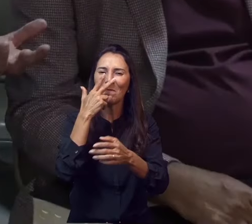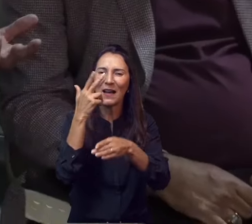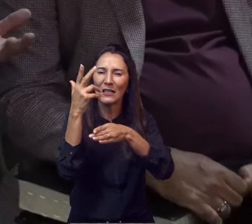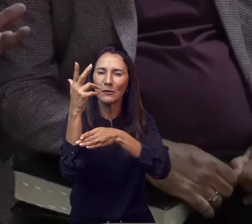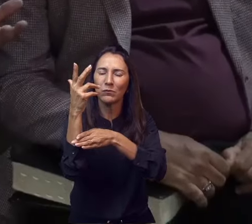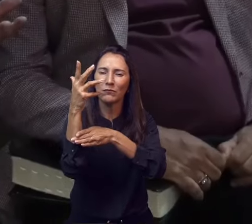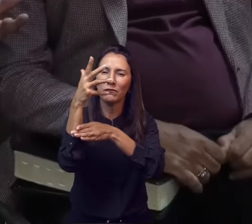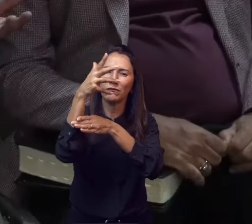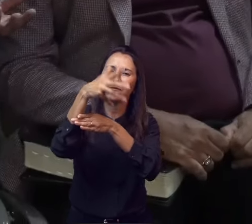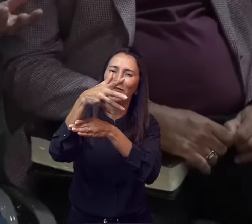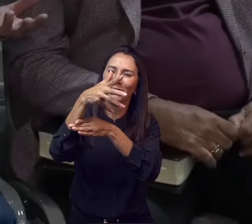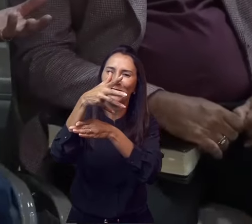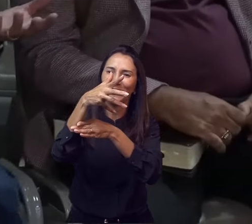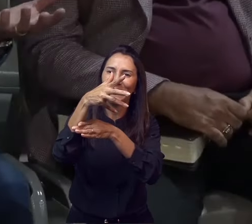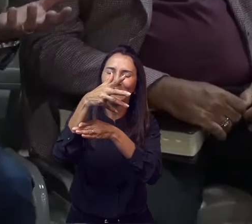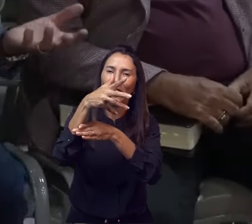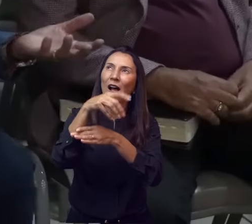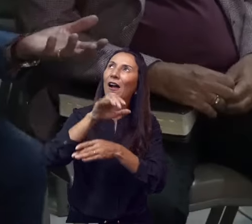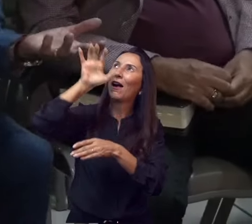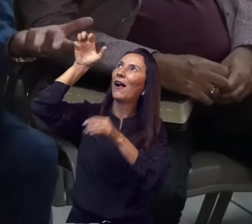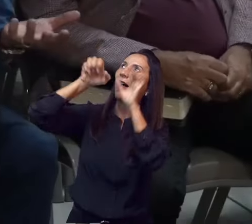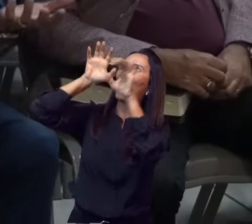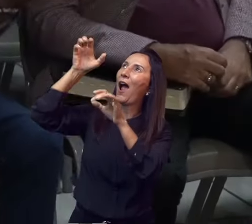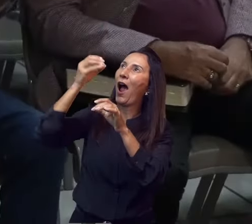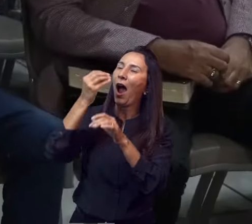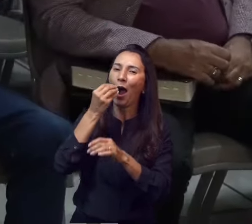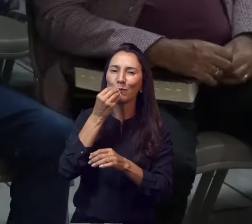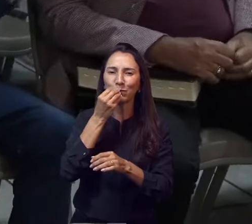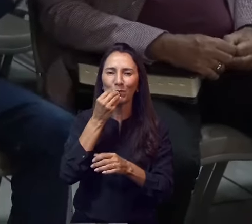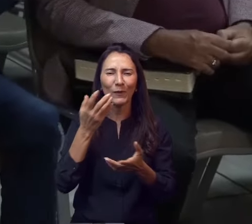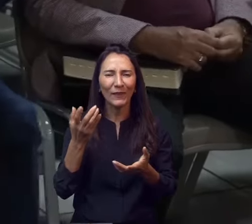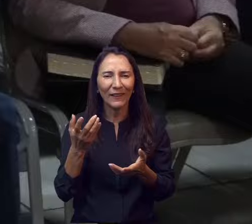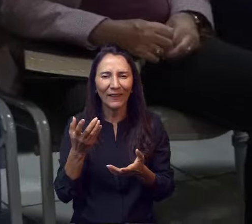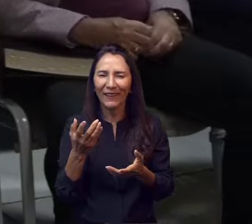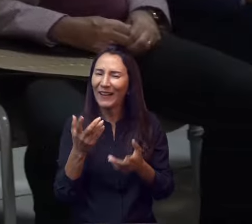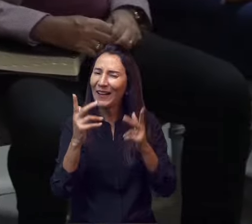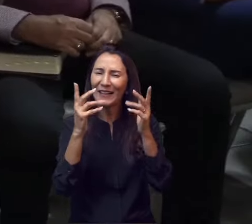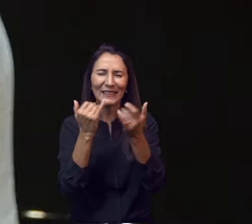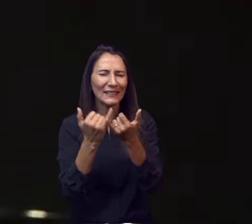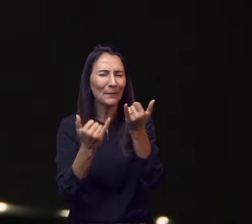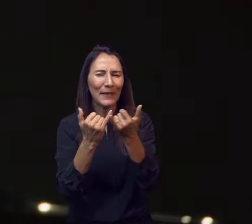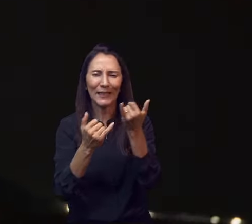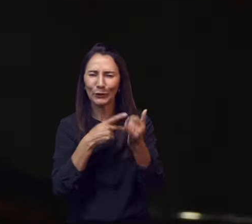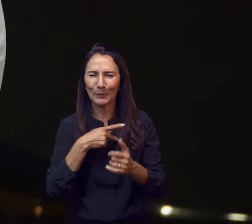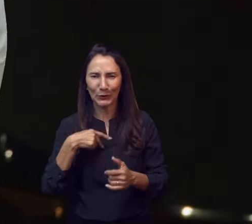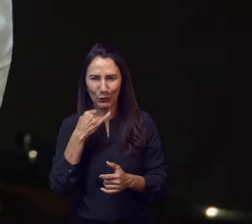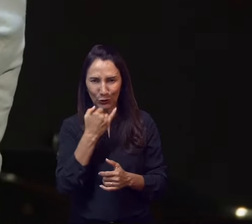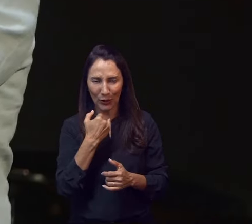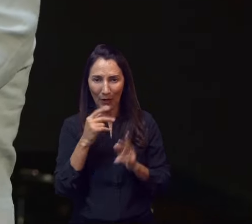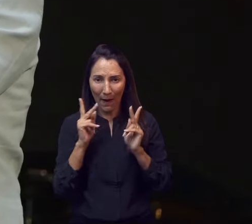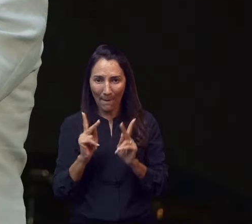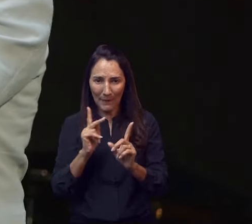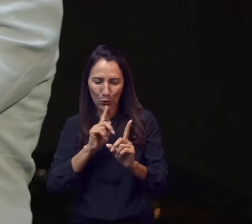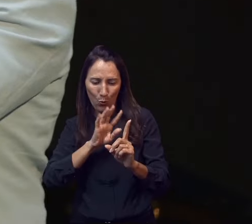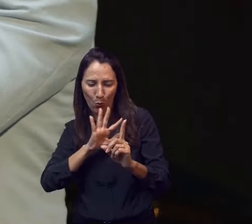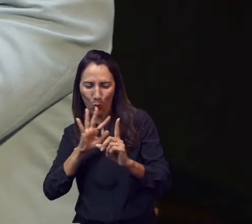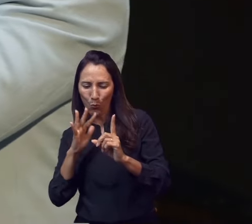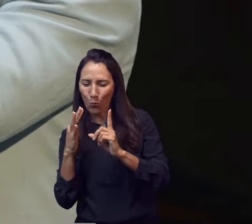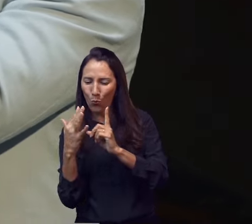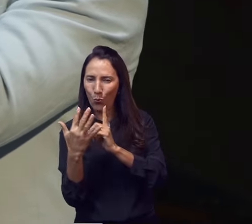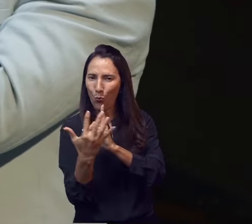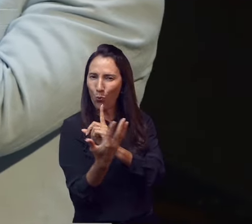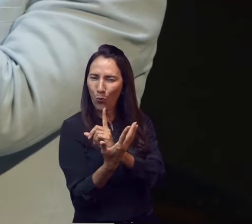dono do Pé de Manga chupa da manga assim é o pastor Jorge Linhares quem está em volta dele desfruta